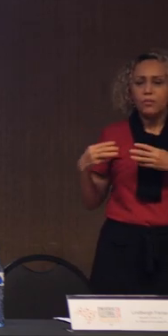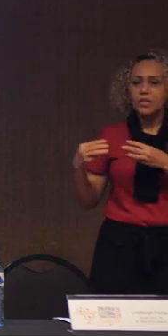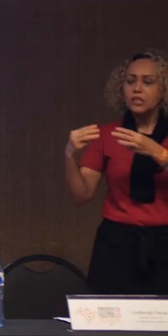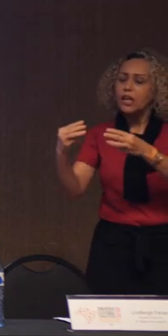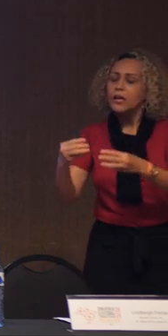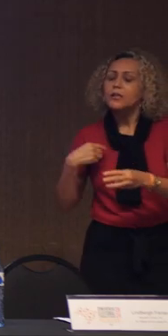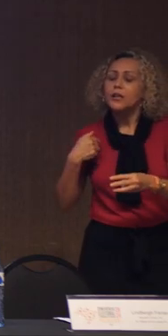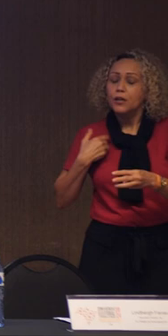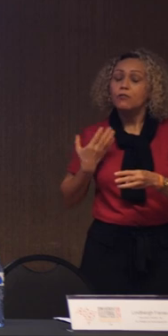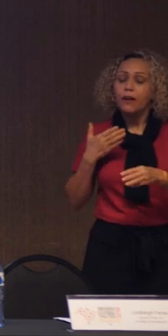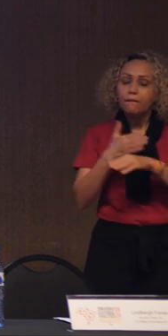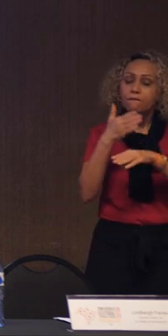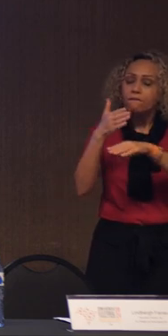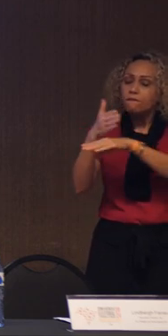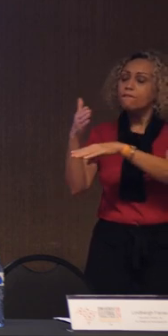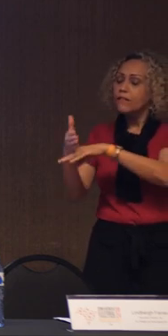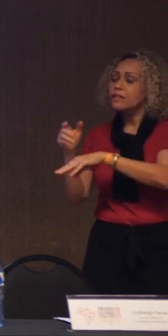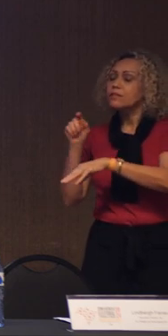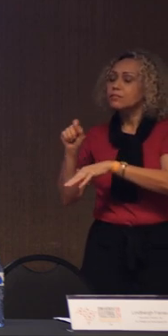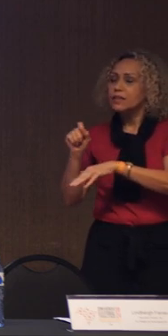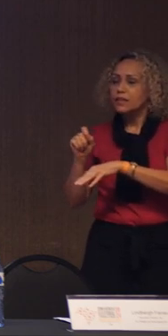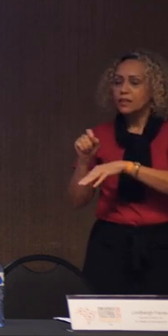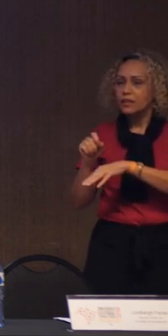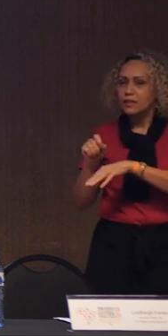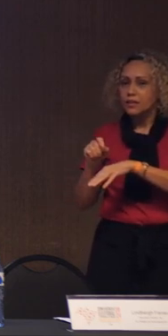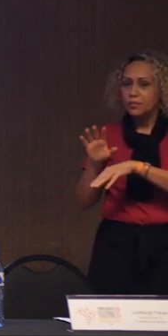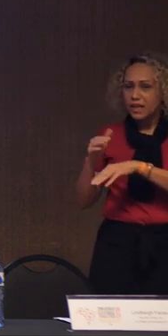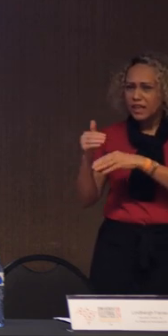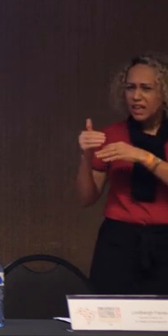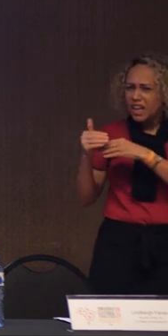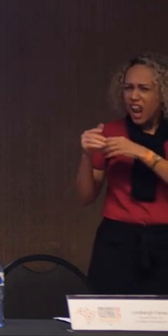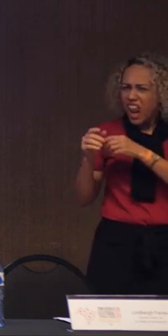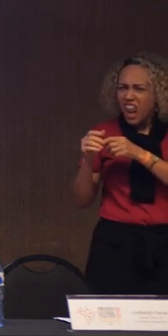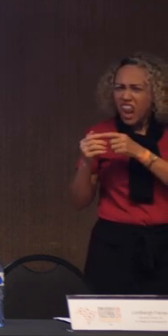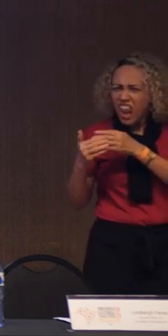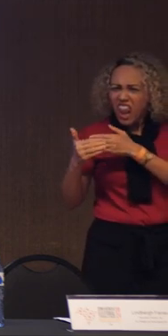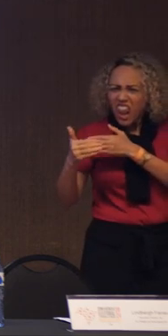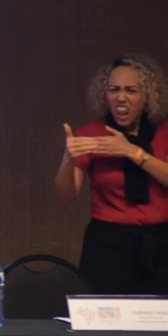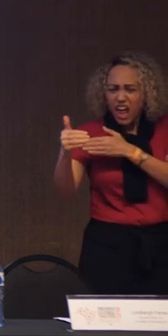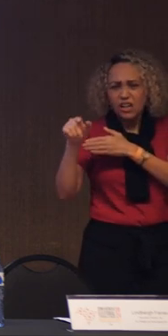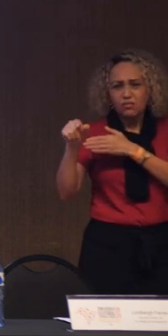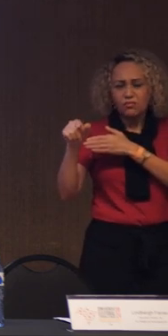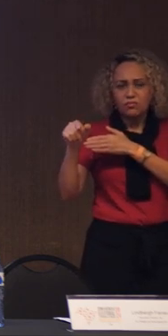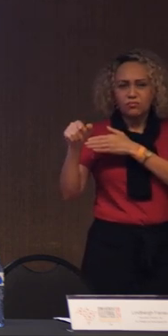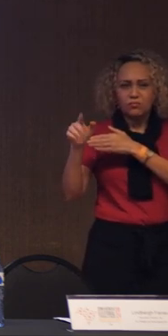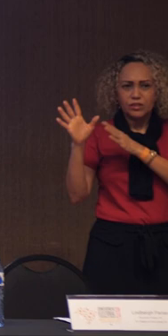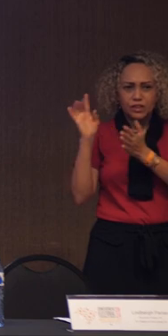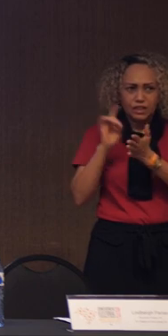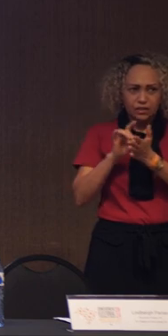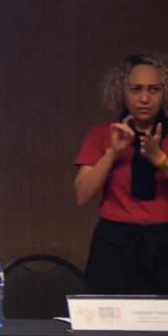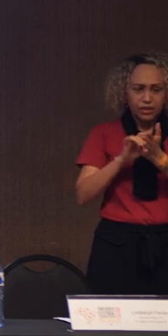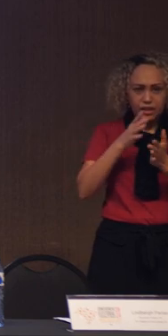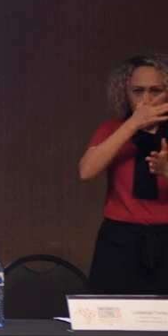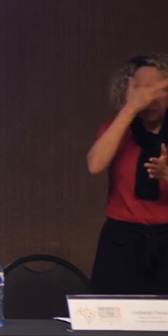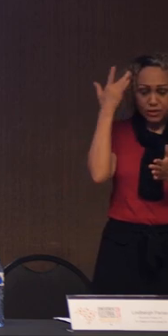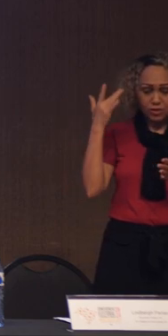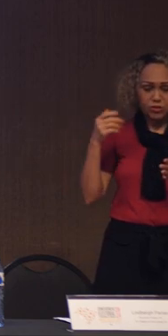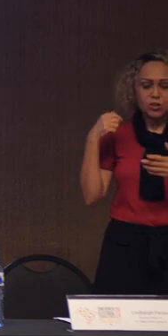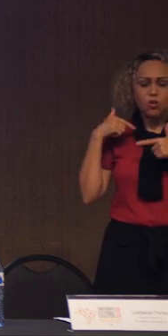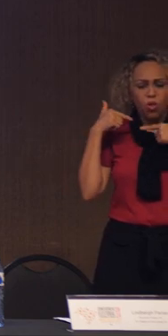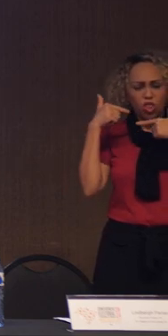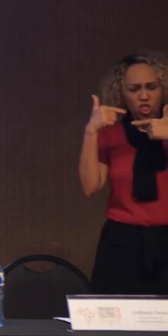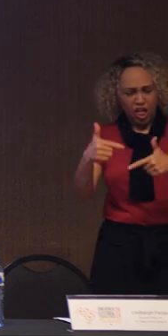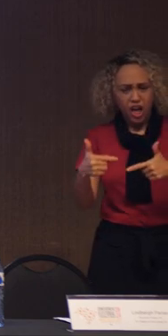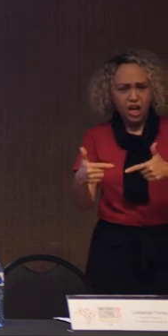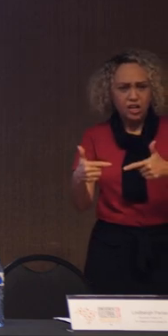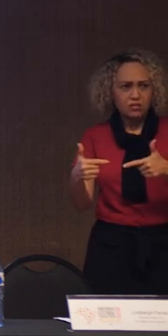PT, que brigou quando o Lula estava preso, para que a gente possa ter instrumento real de governo para